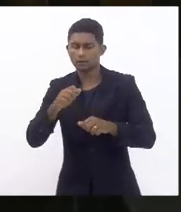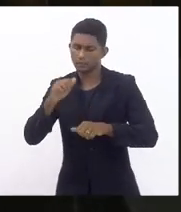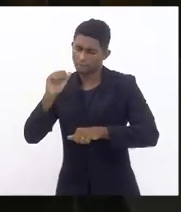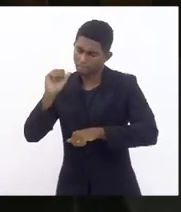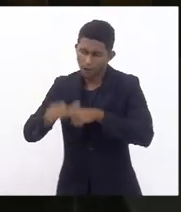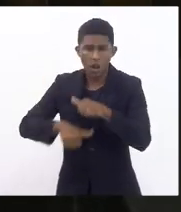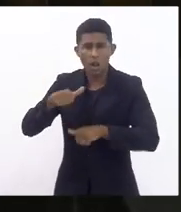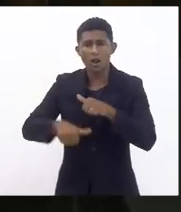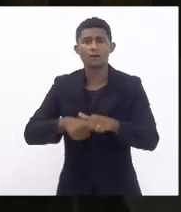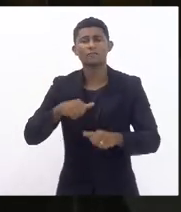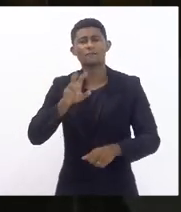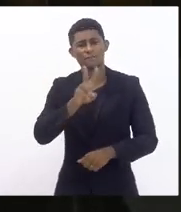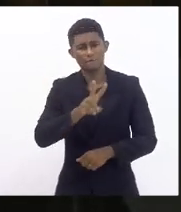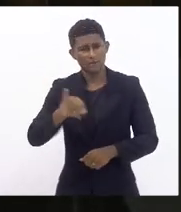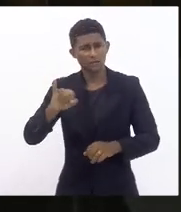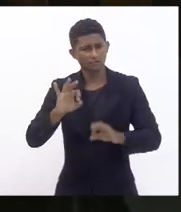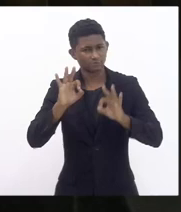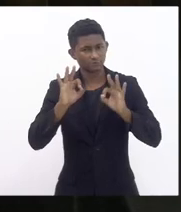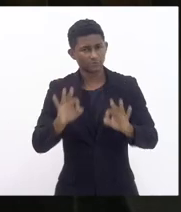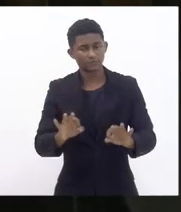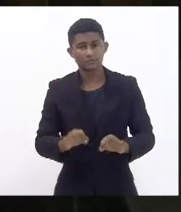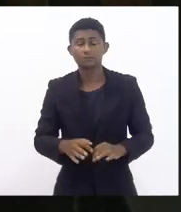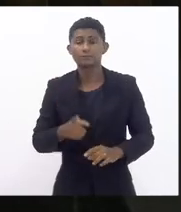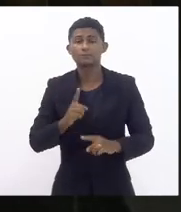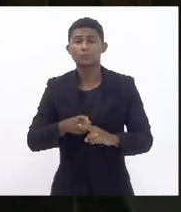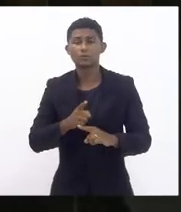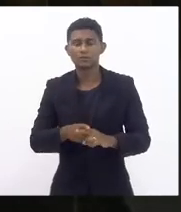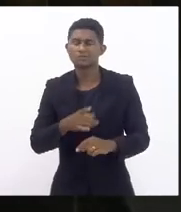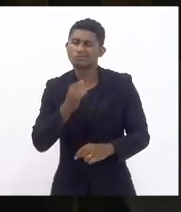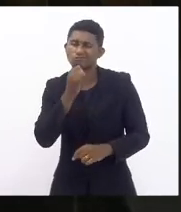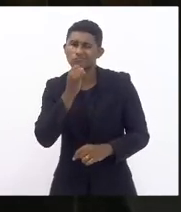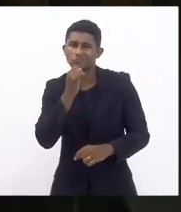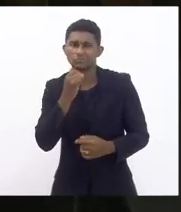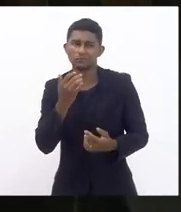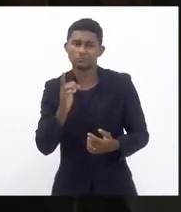Porque, se você olhar de fora,